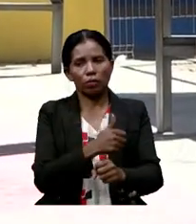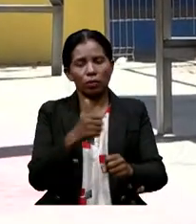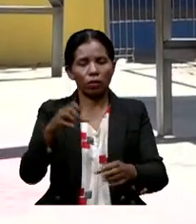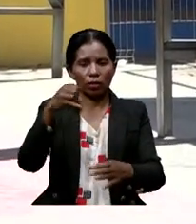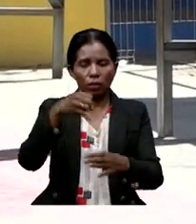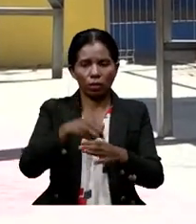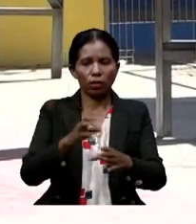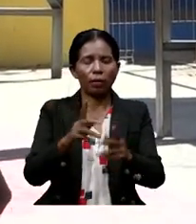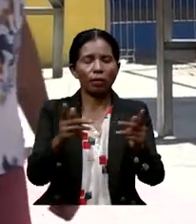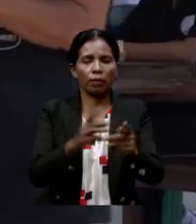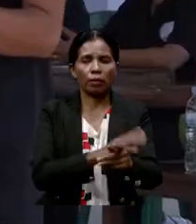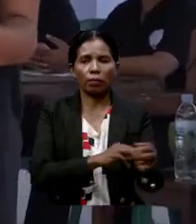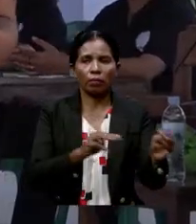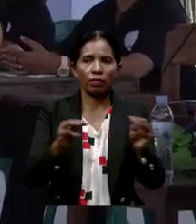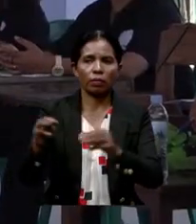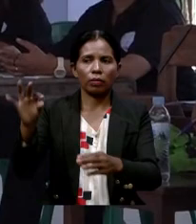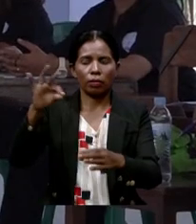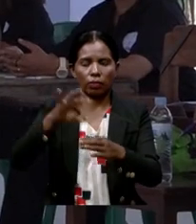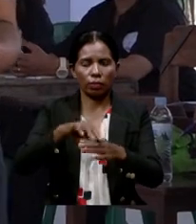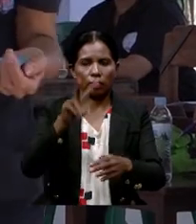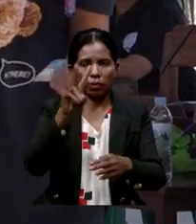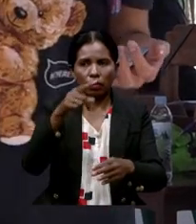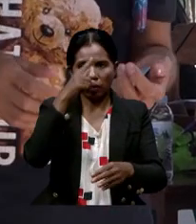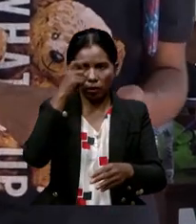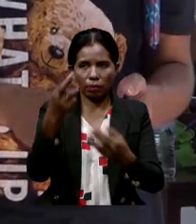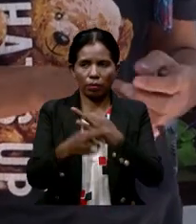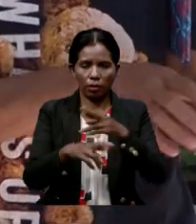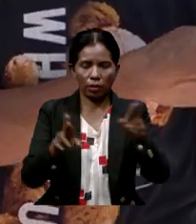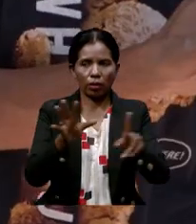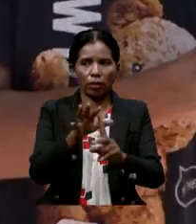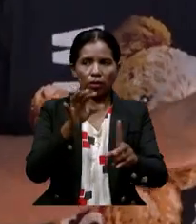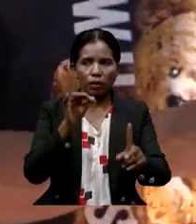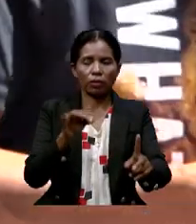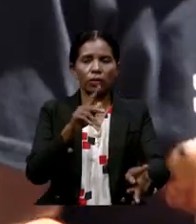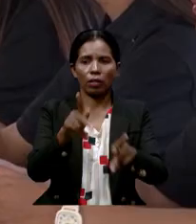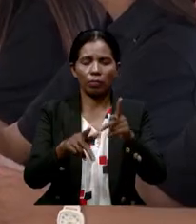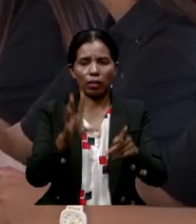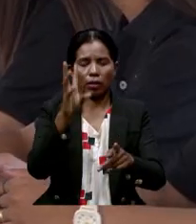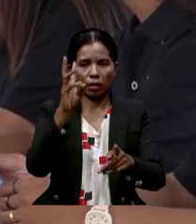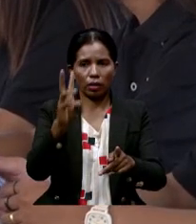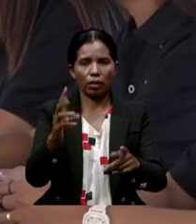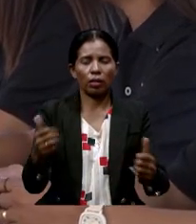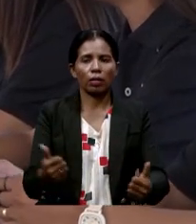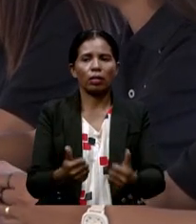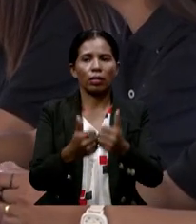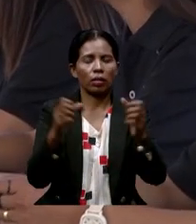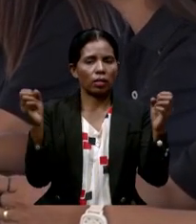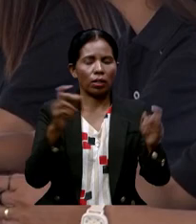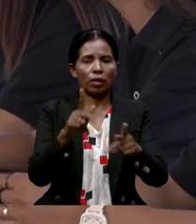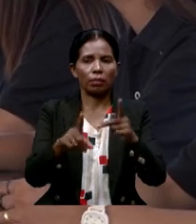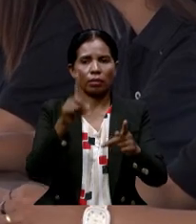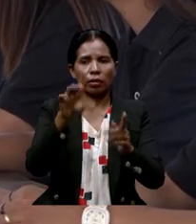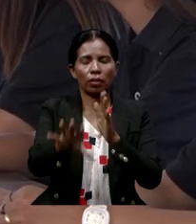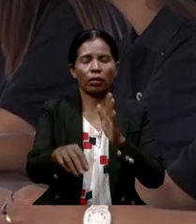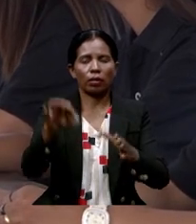suku Bebonuk avança para eleição segunda volta tamba resultado eleição husi candidato naine nebe compete laia candidato ida